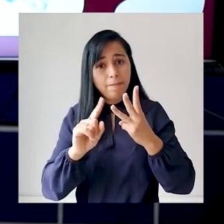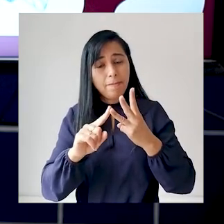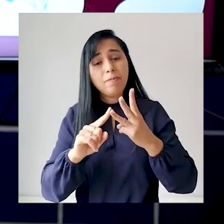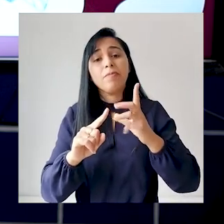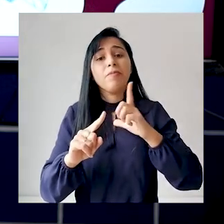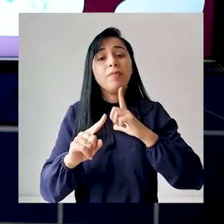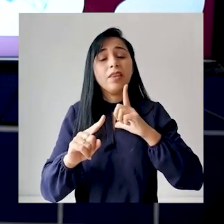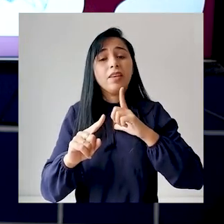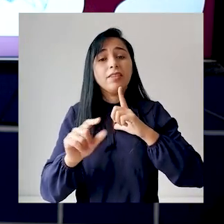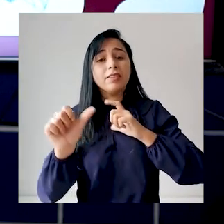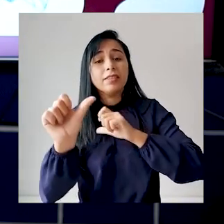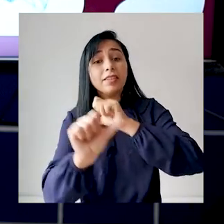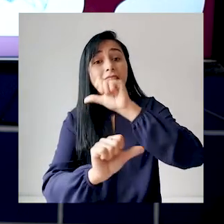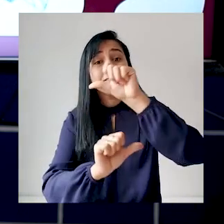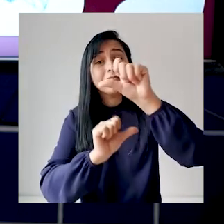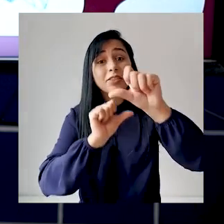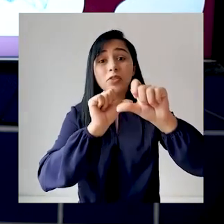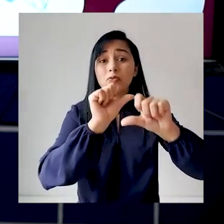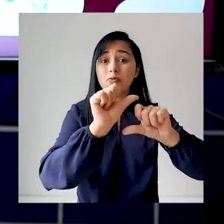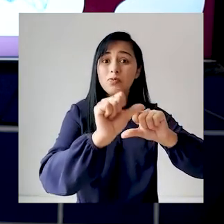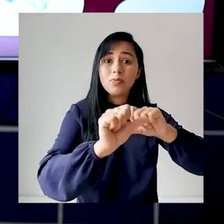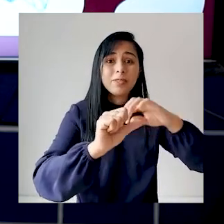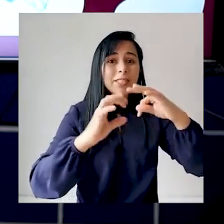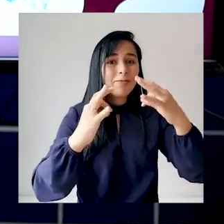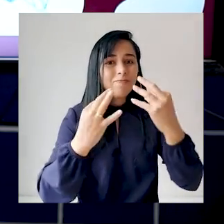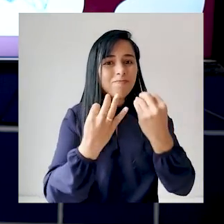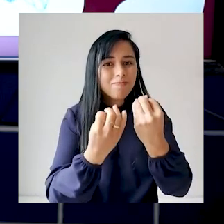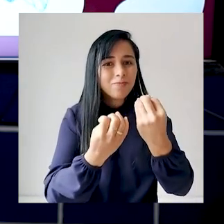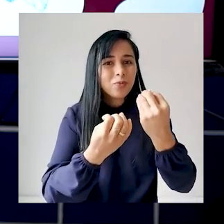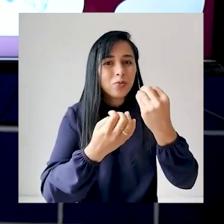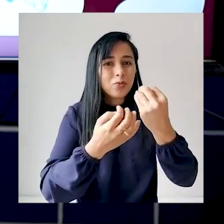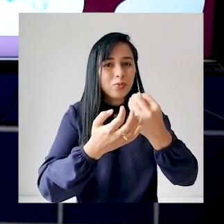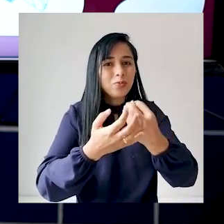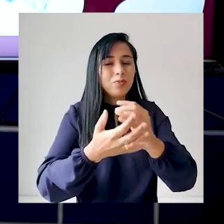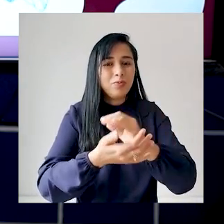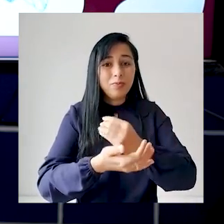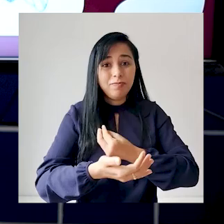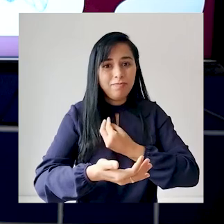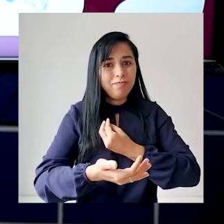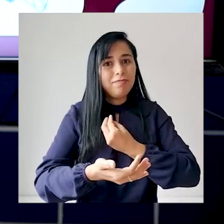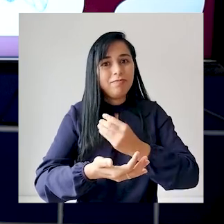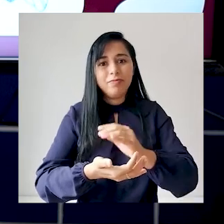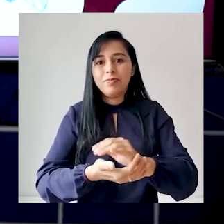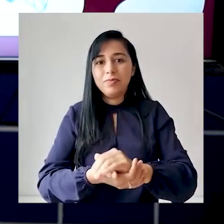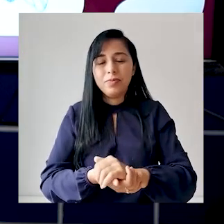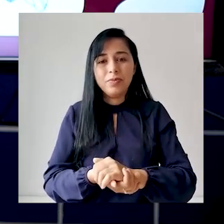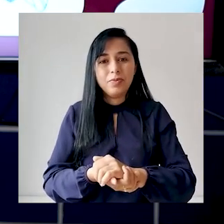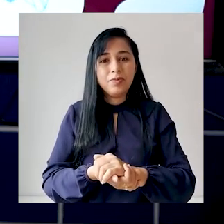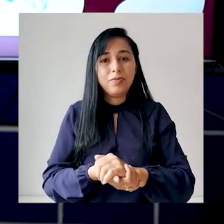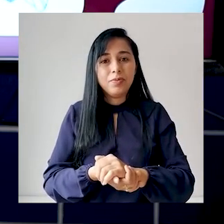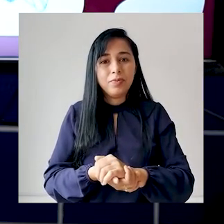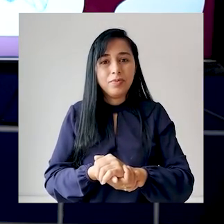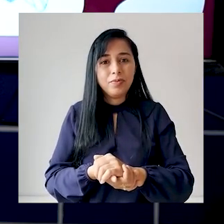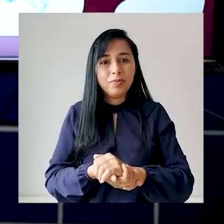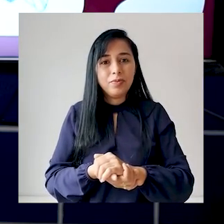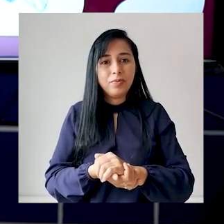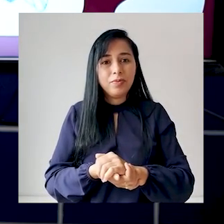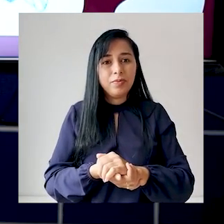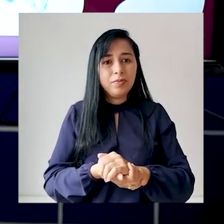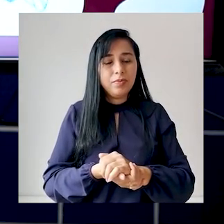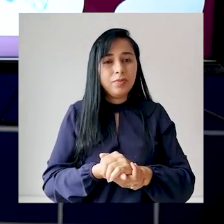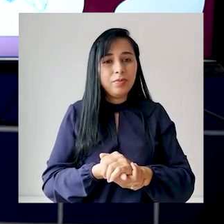fim, nós temos a metamorfose completa. É a transformação total do corpo.